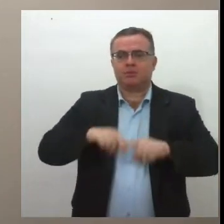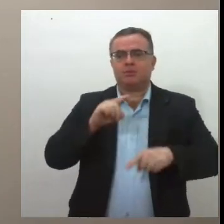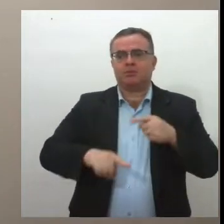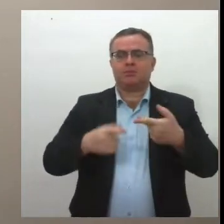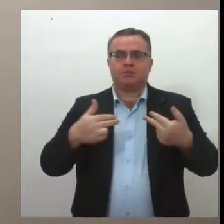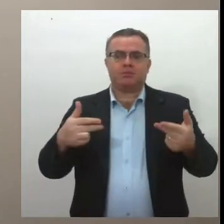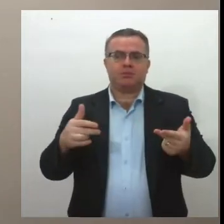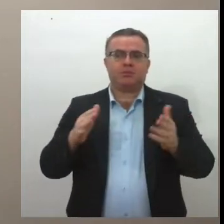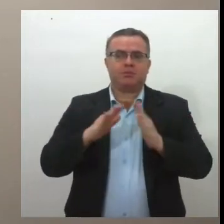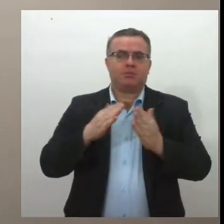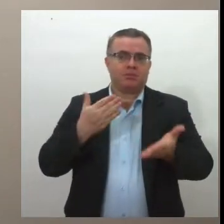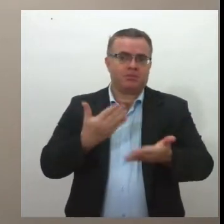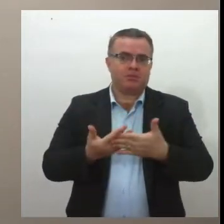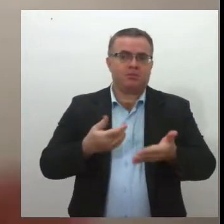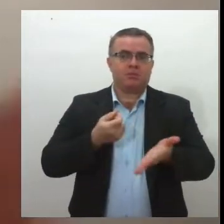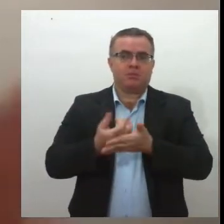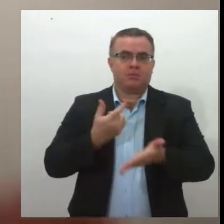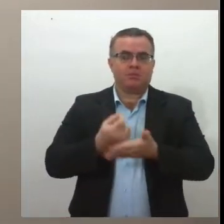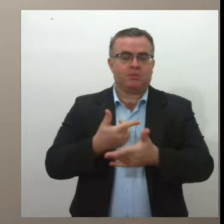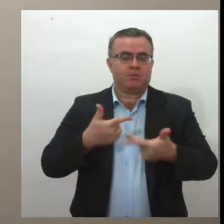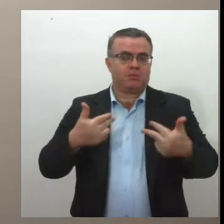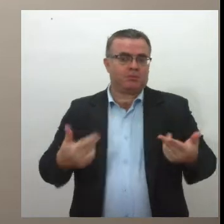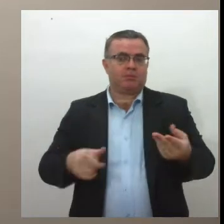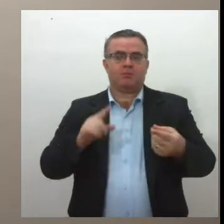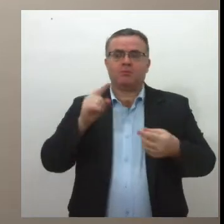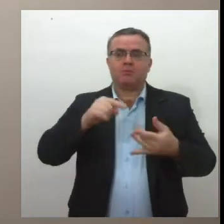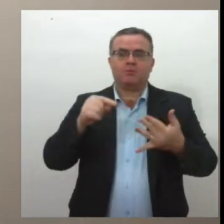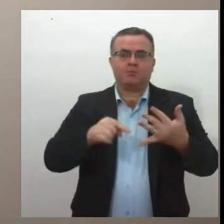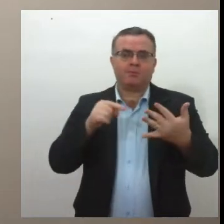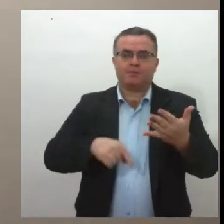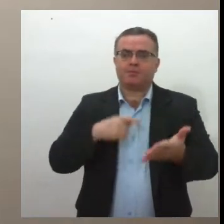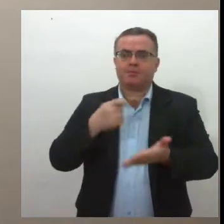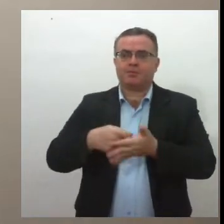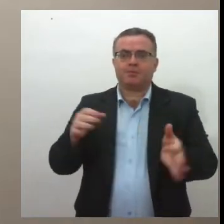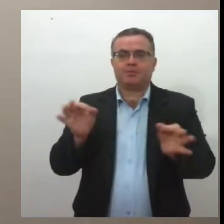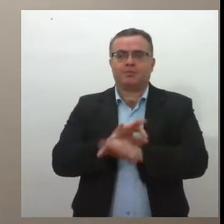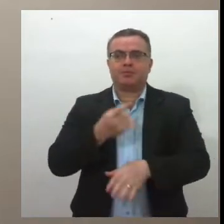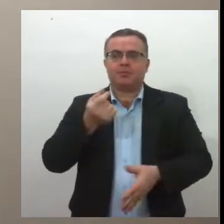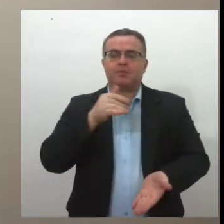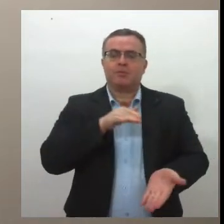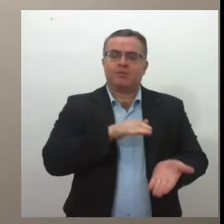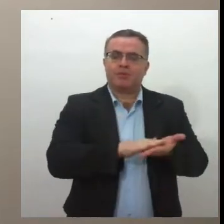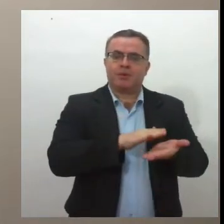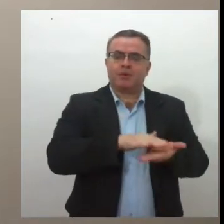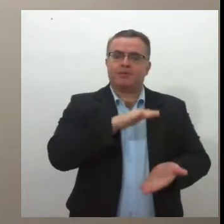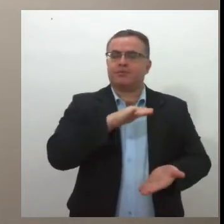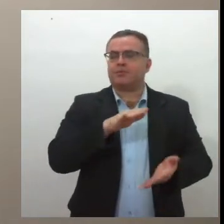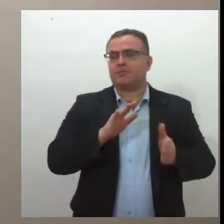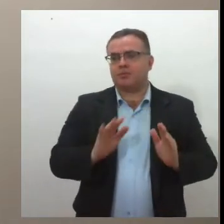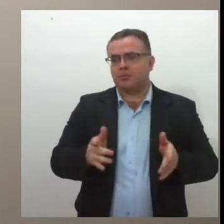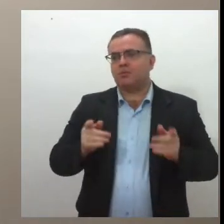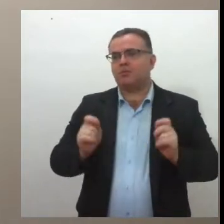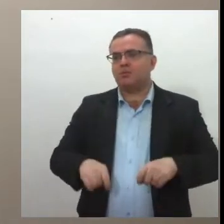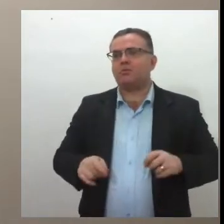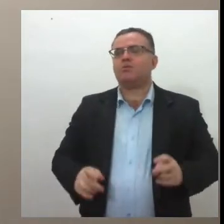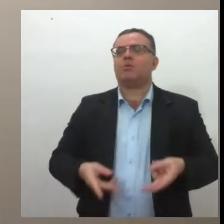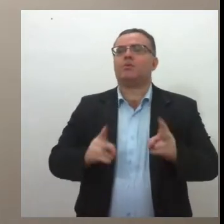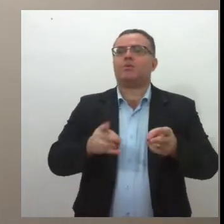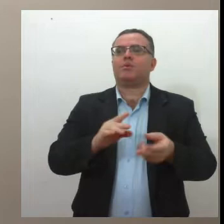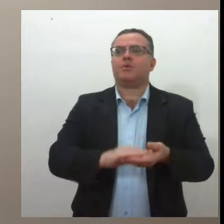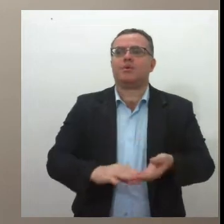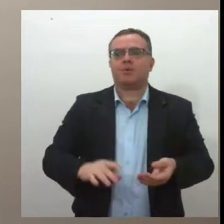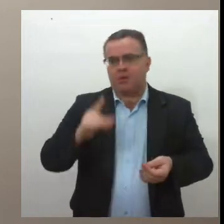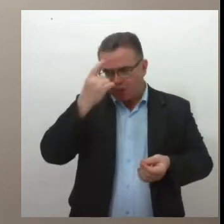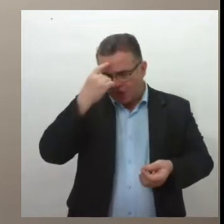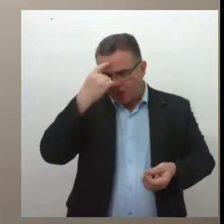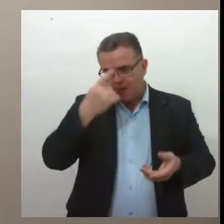exemplo. Então, é bom sempre fazer essas contas, quitar dívidas, deixar uma reserva para taxas e impostos, e aí sim pensar em uma lembrança de Natal